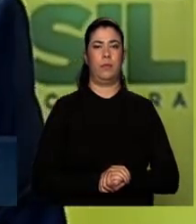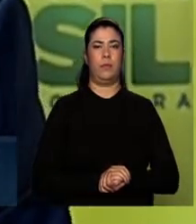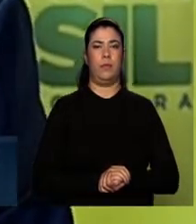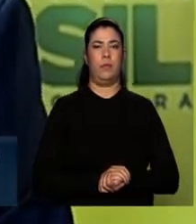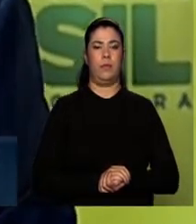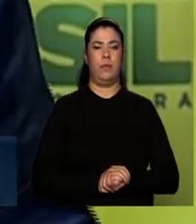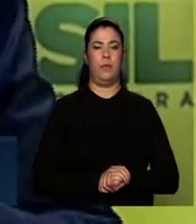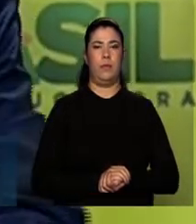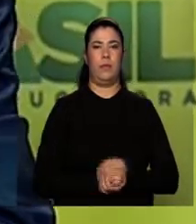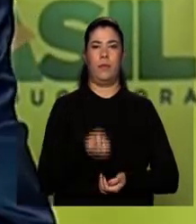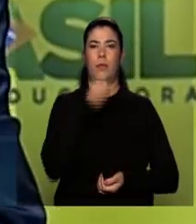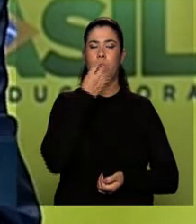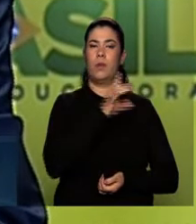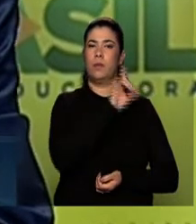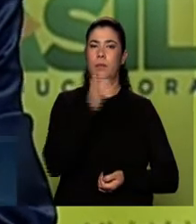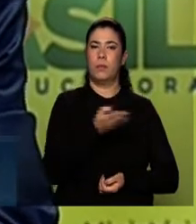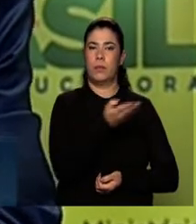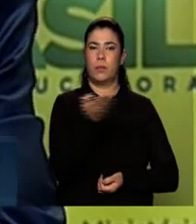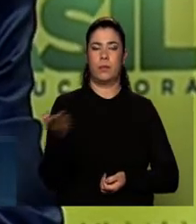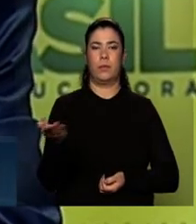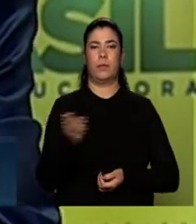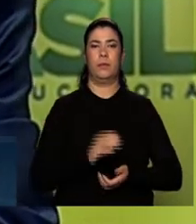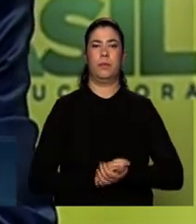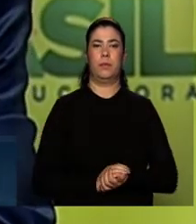Então, boa tarde, bom dia a todos e a todas.